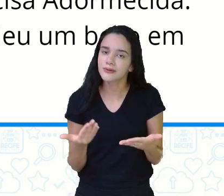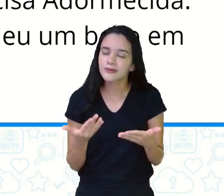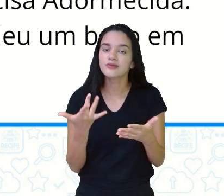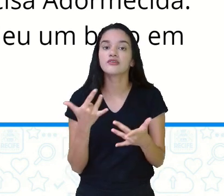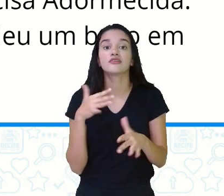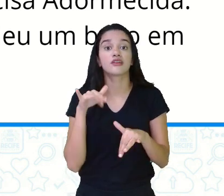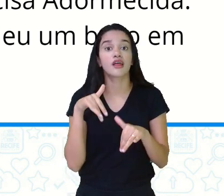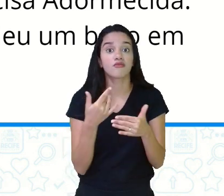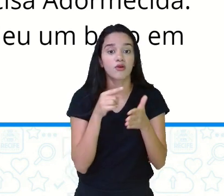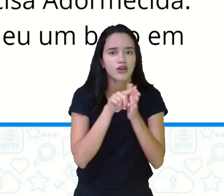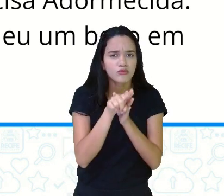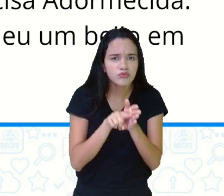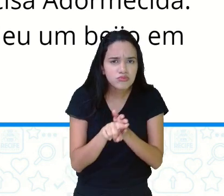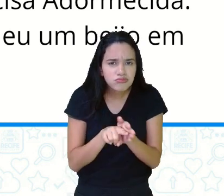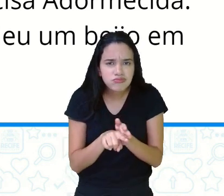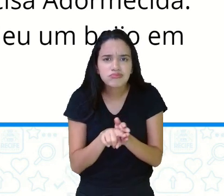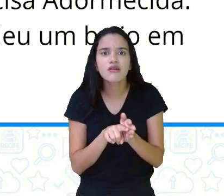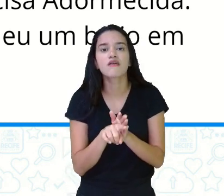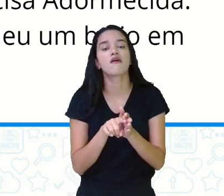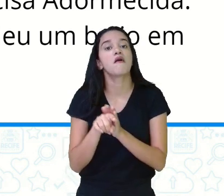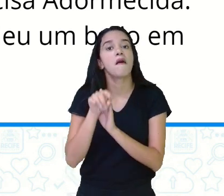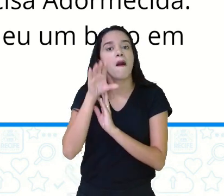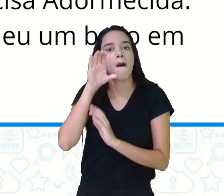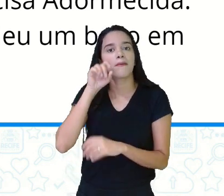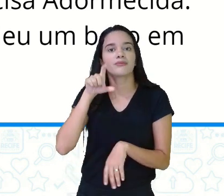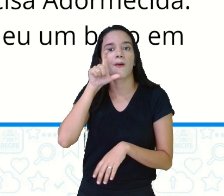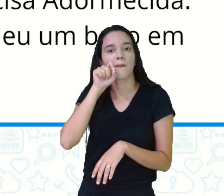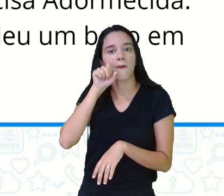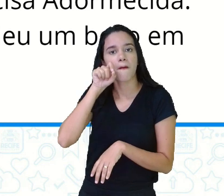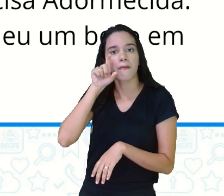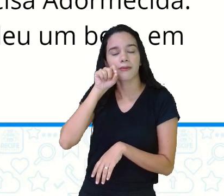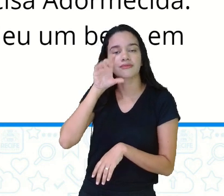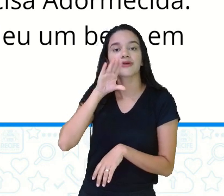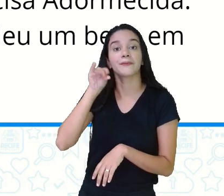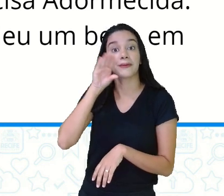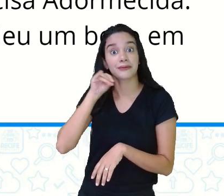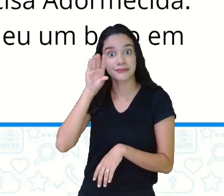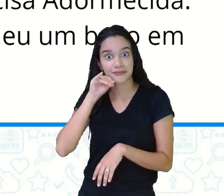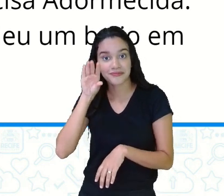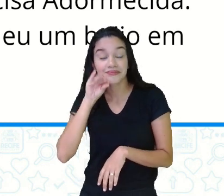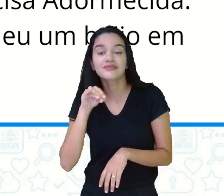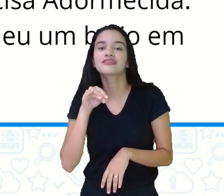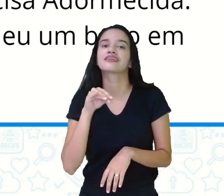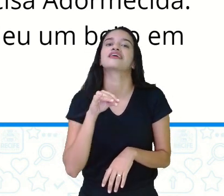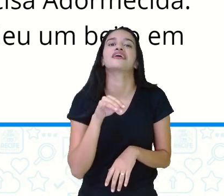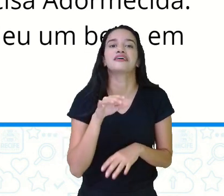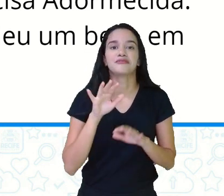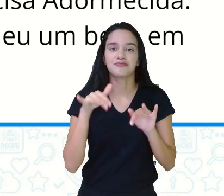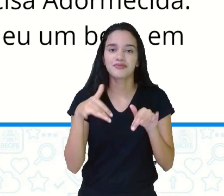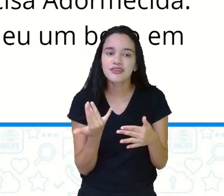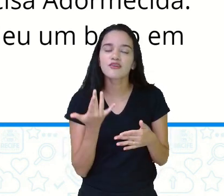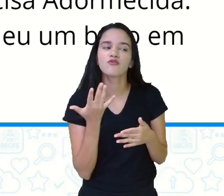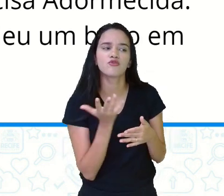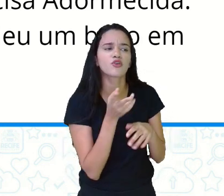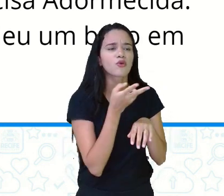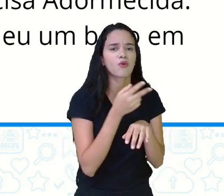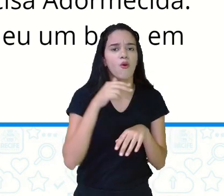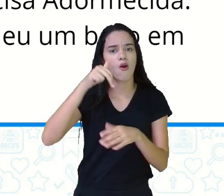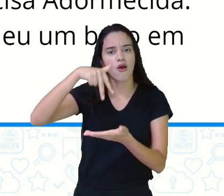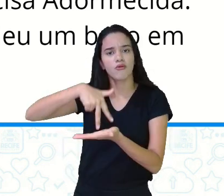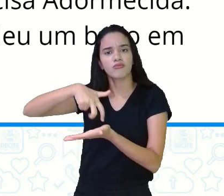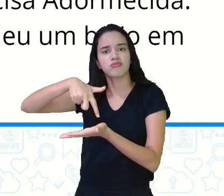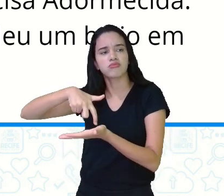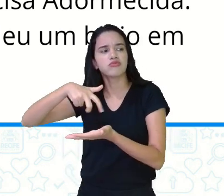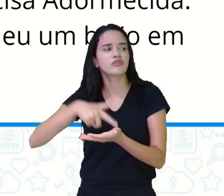em busca do raríssimo papagaio gago quando se perdeu na mata. Sá ficou andando por horas